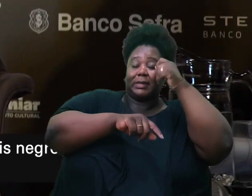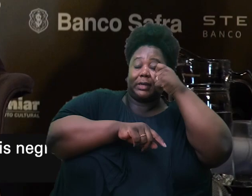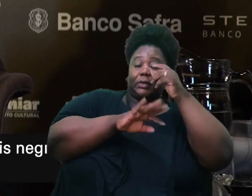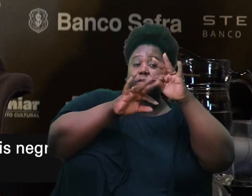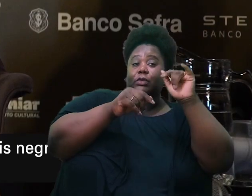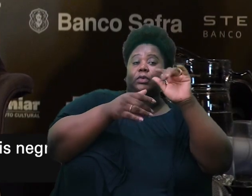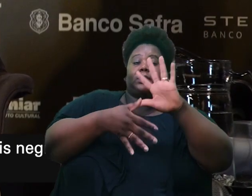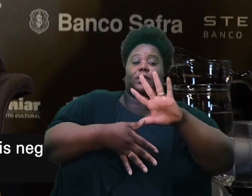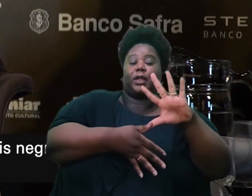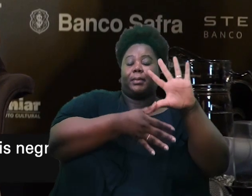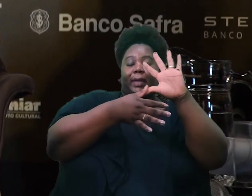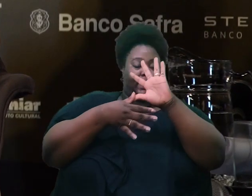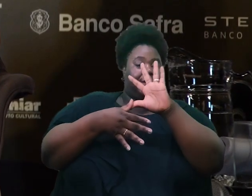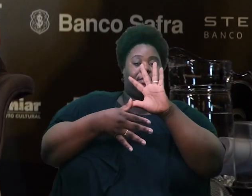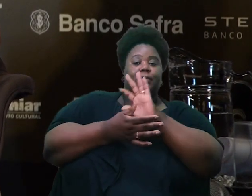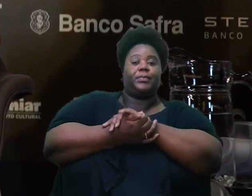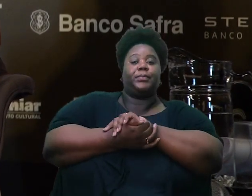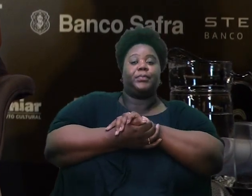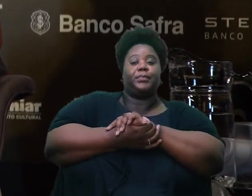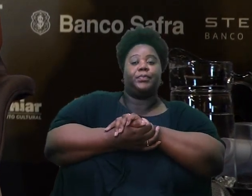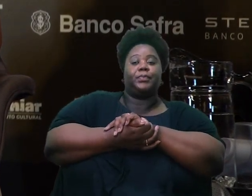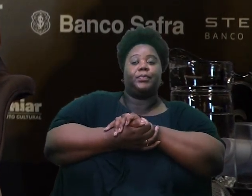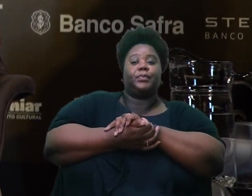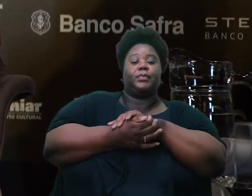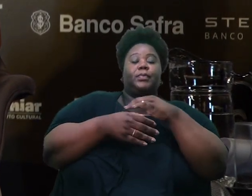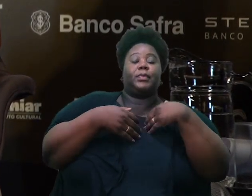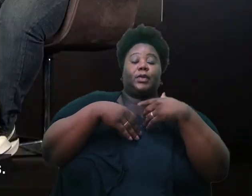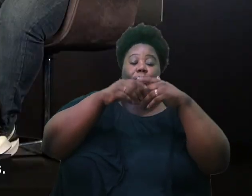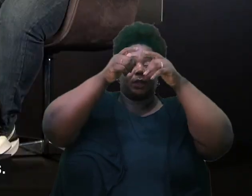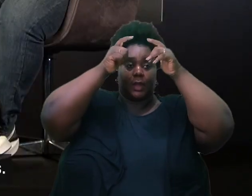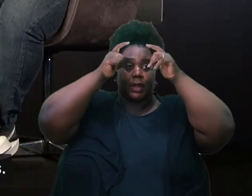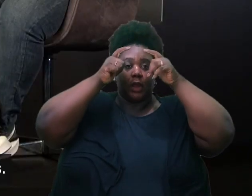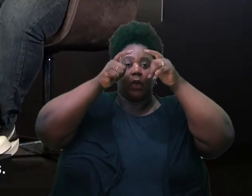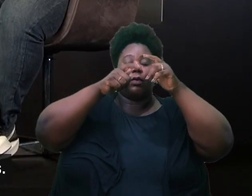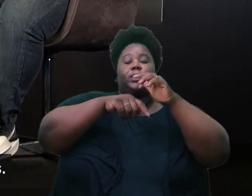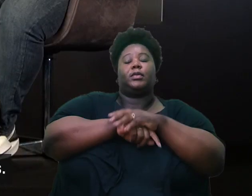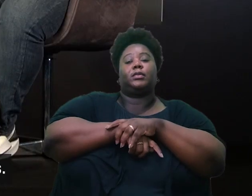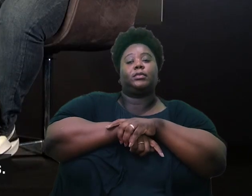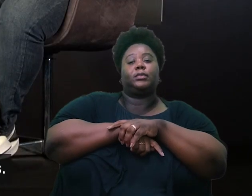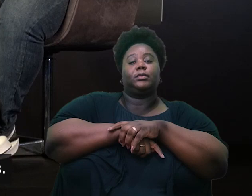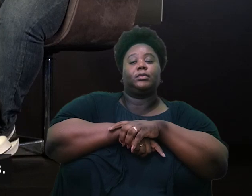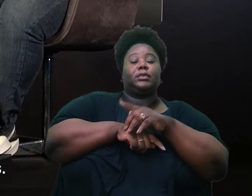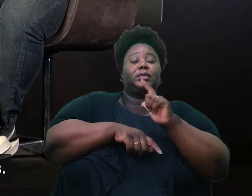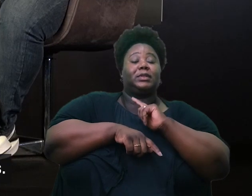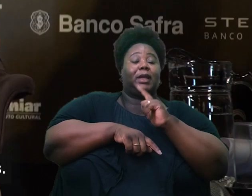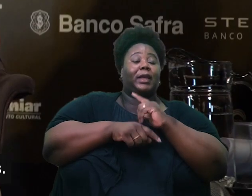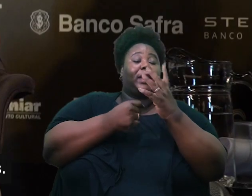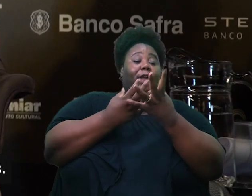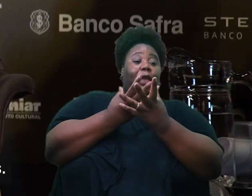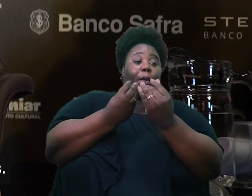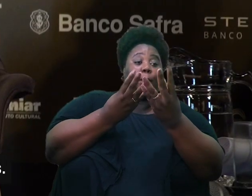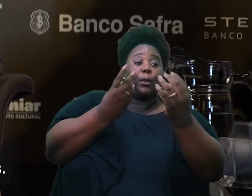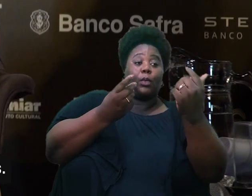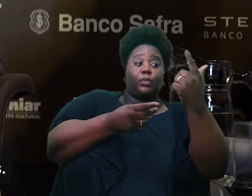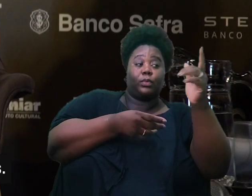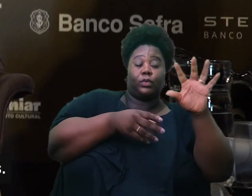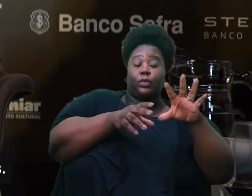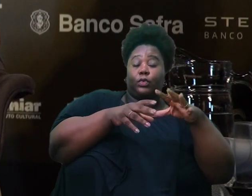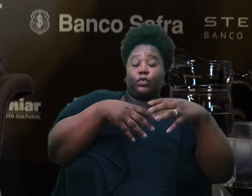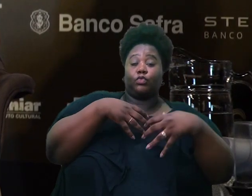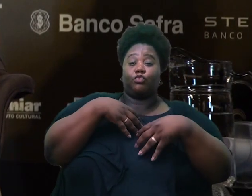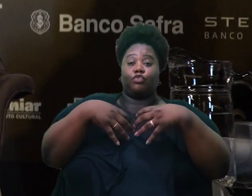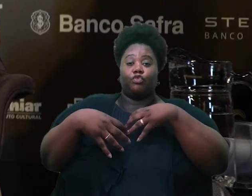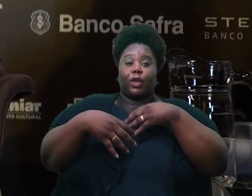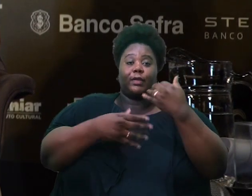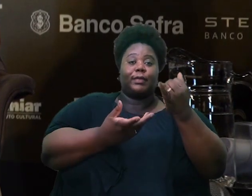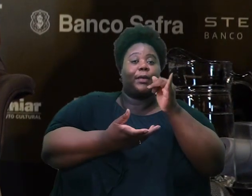Américas, né, até que dessas coroações se derivam várias outras formações.